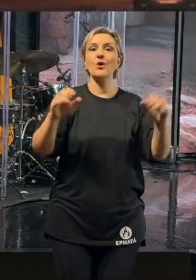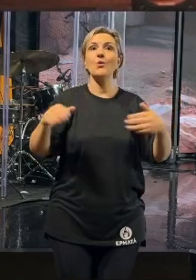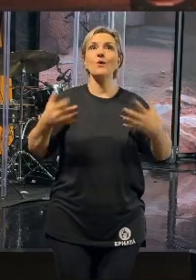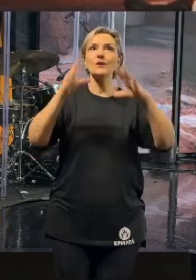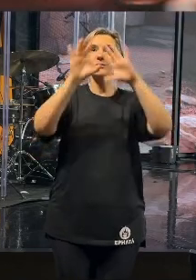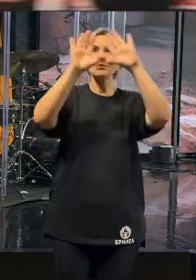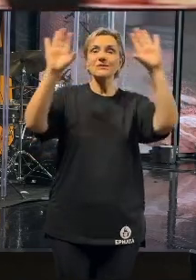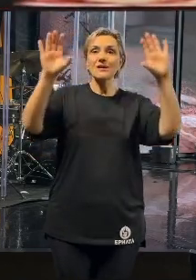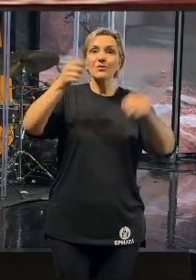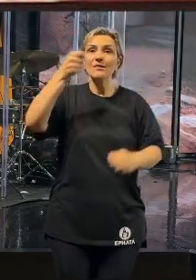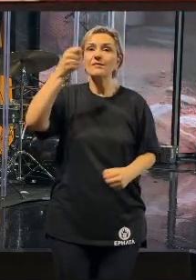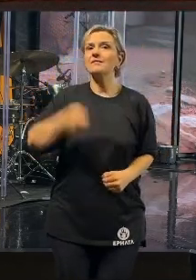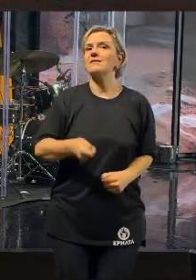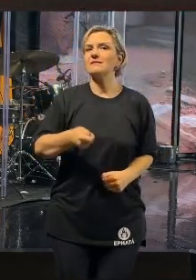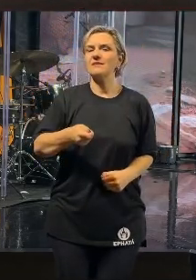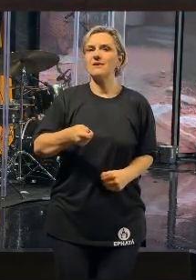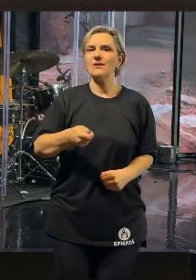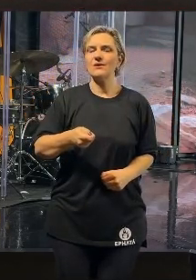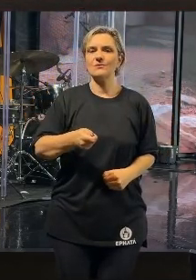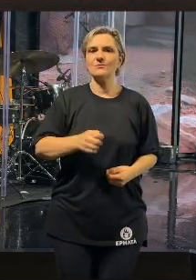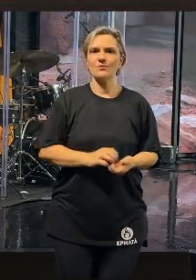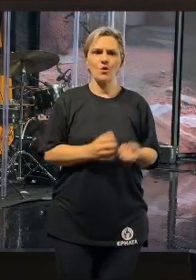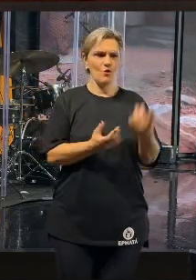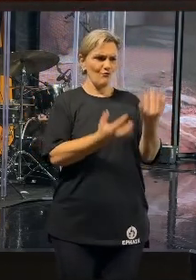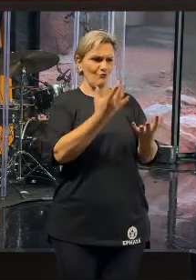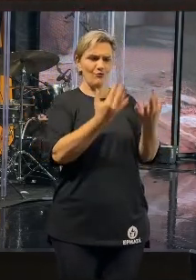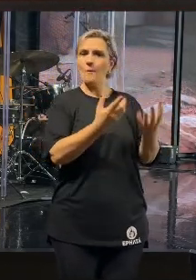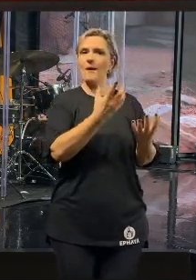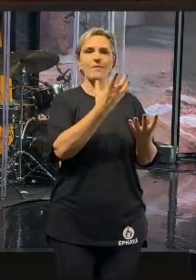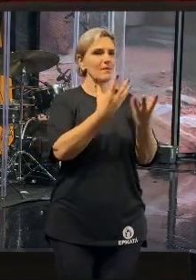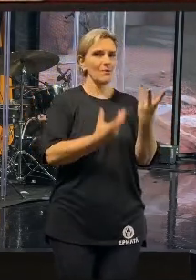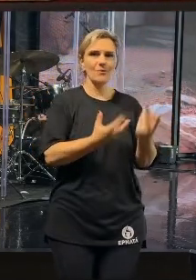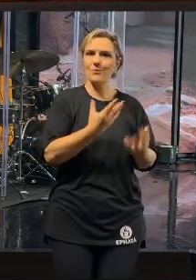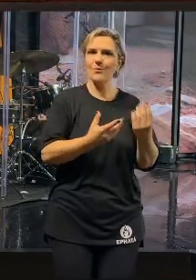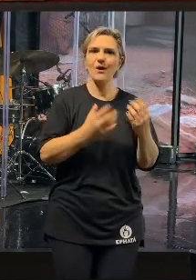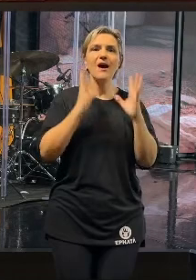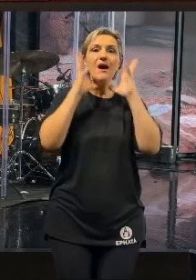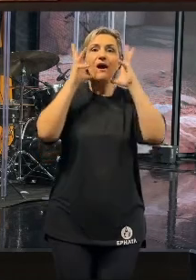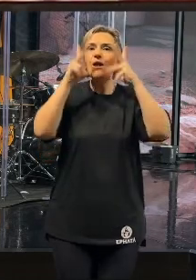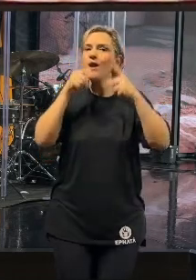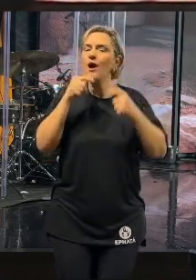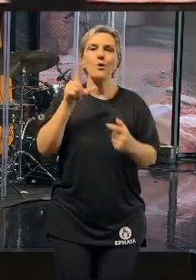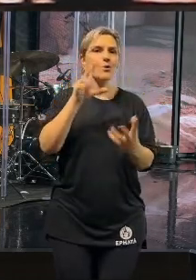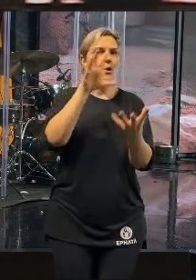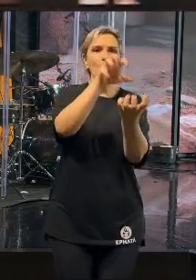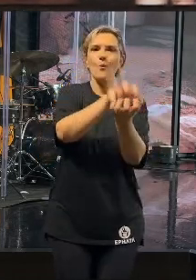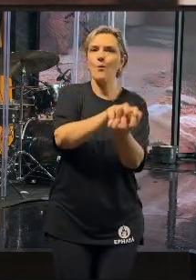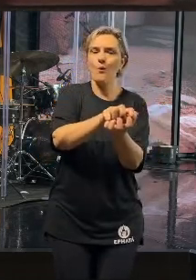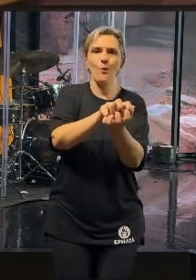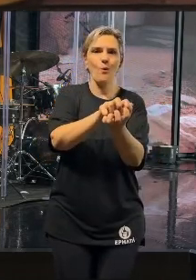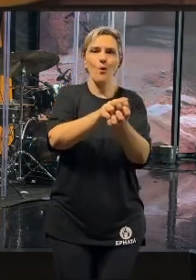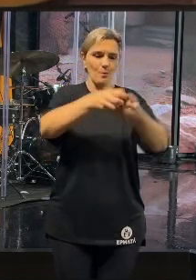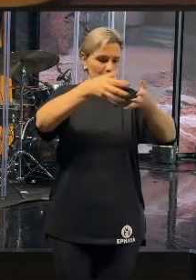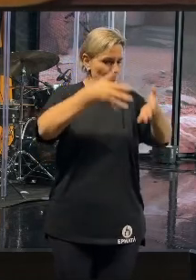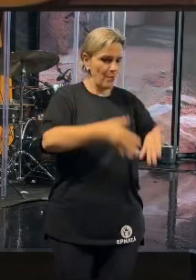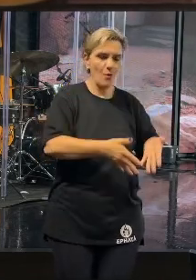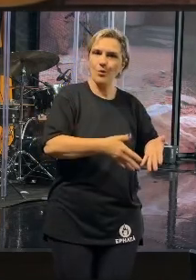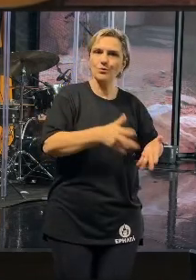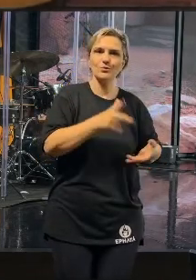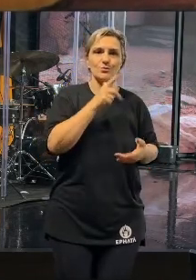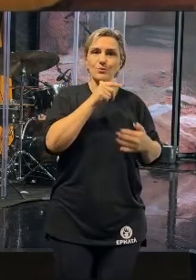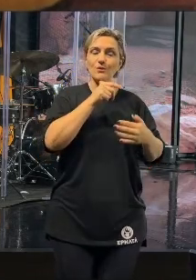Quando o céu determina, fornalha não consome, leão não come, poço não